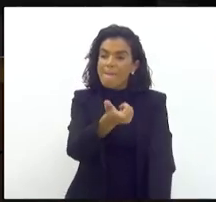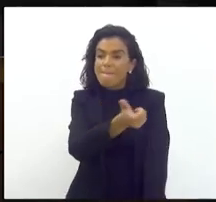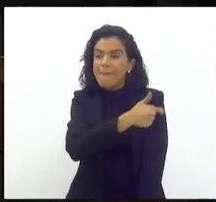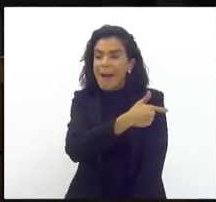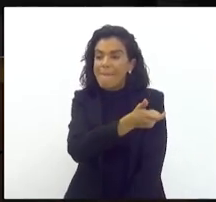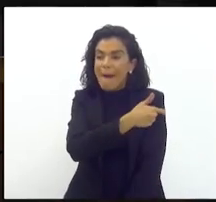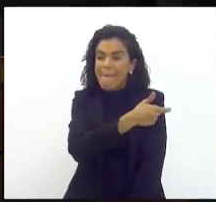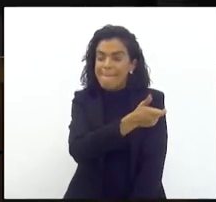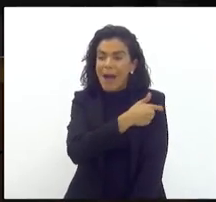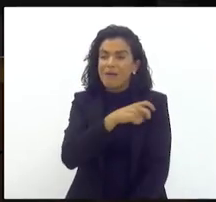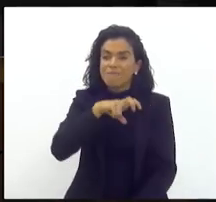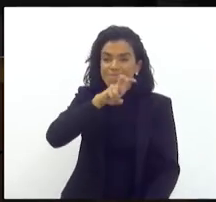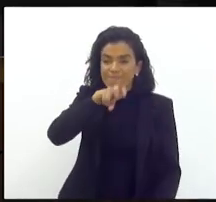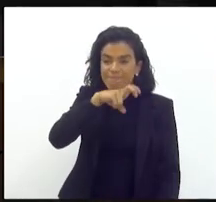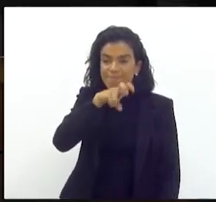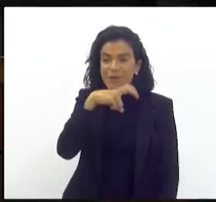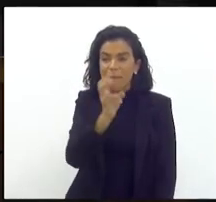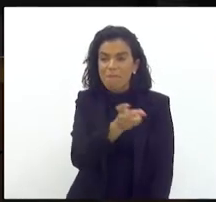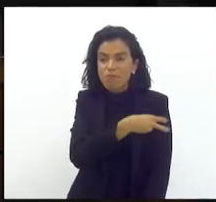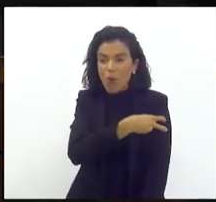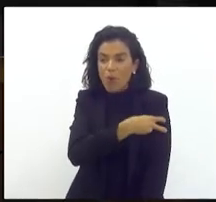e demais